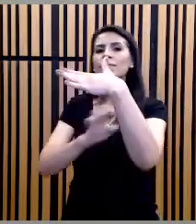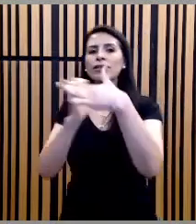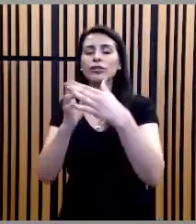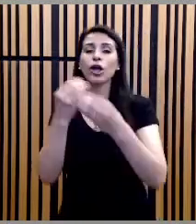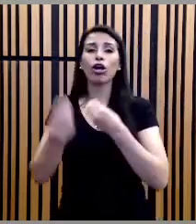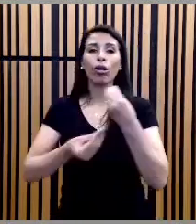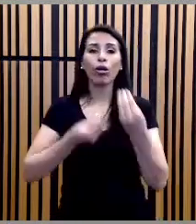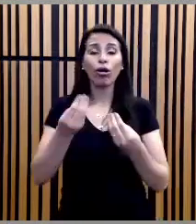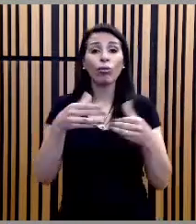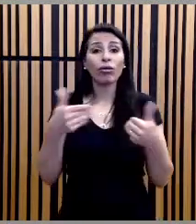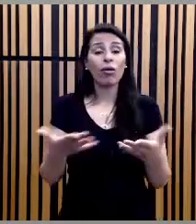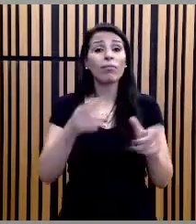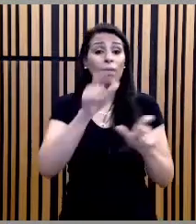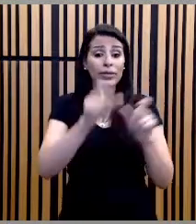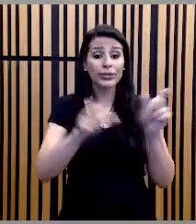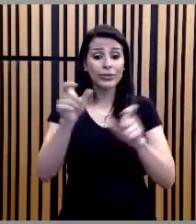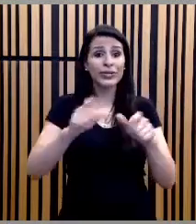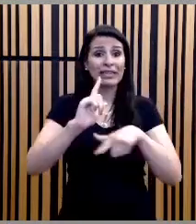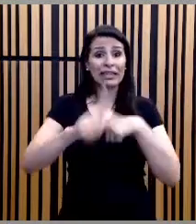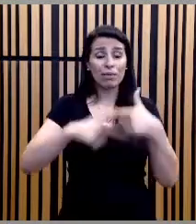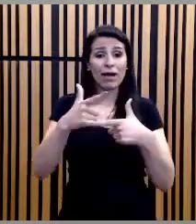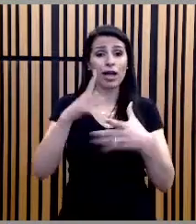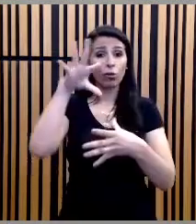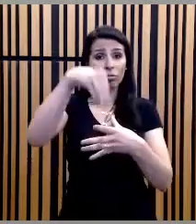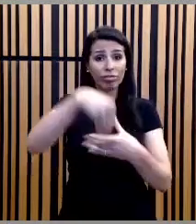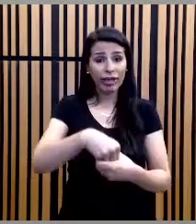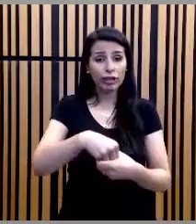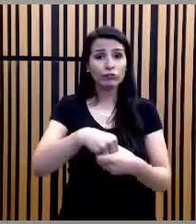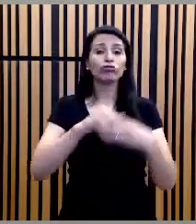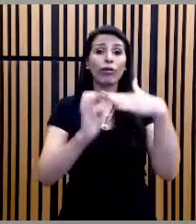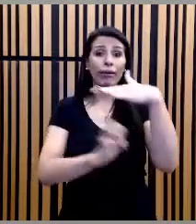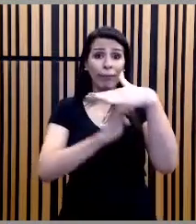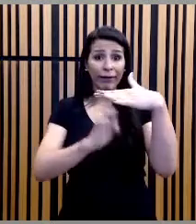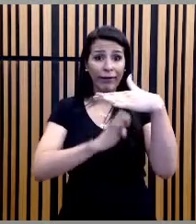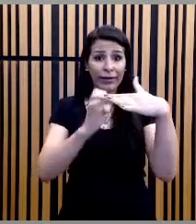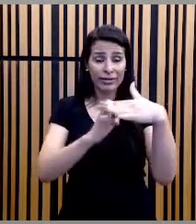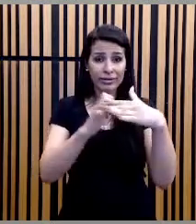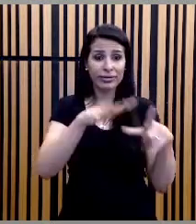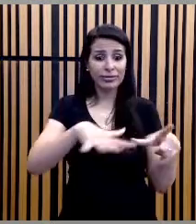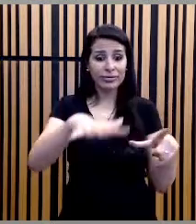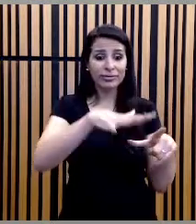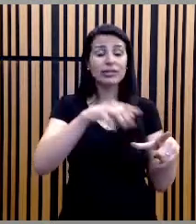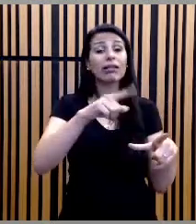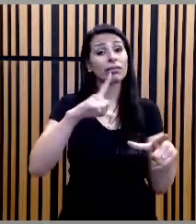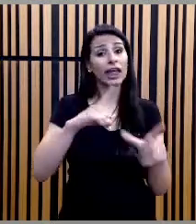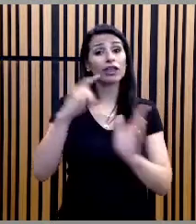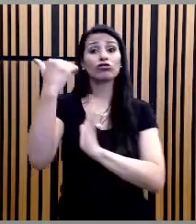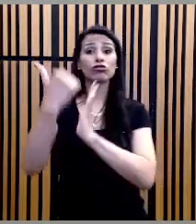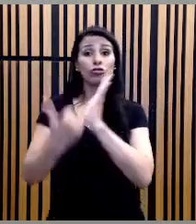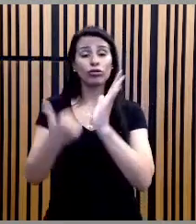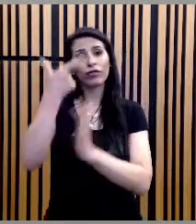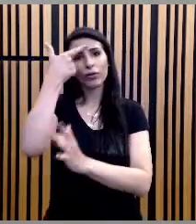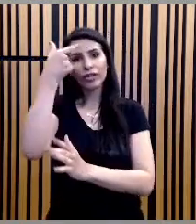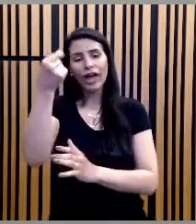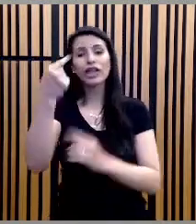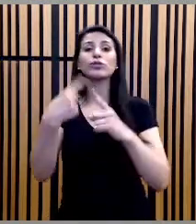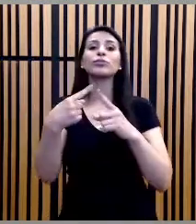nas empresas do parque, pessoal, tem desconto na graduação, acesse esse desconto por ser